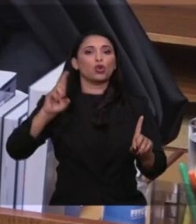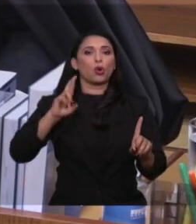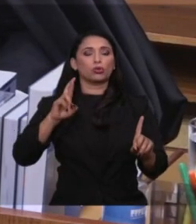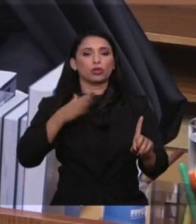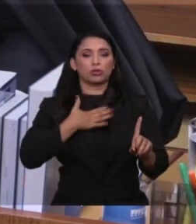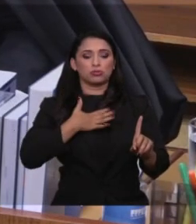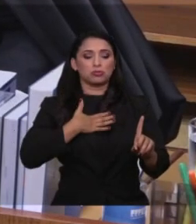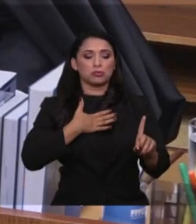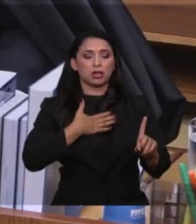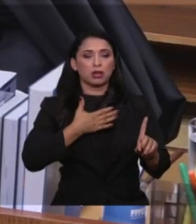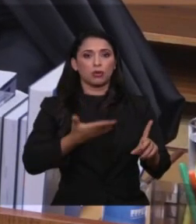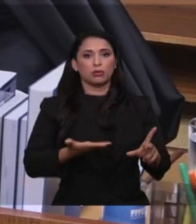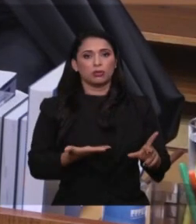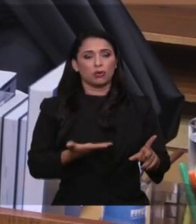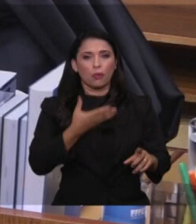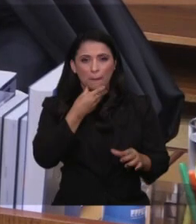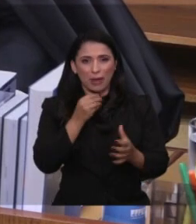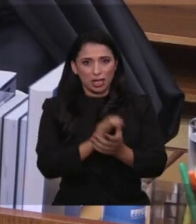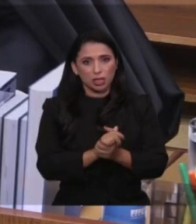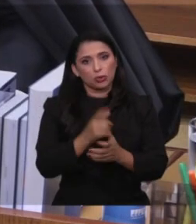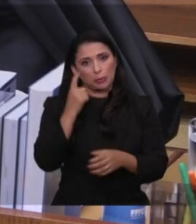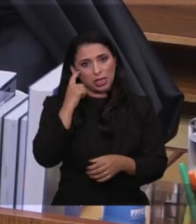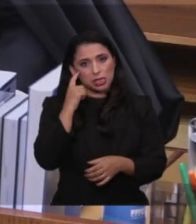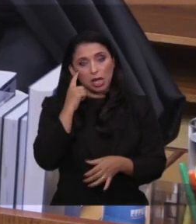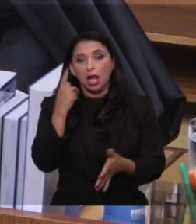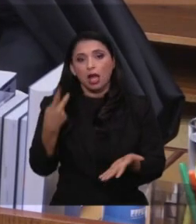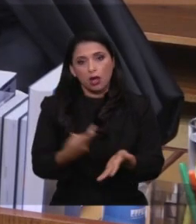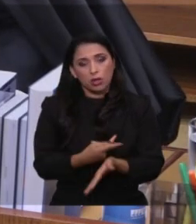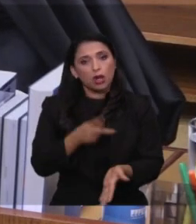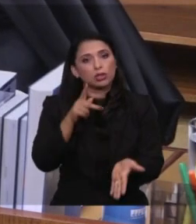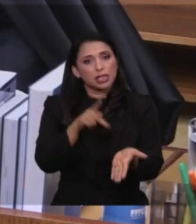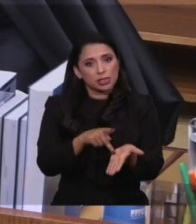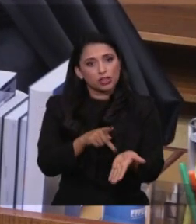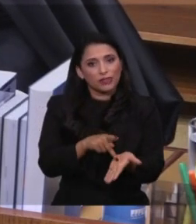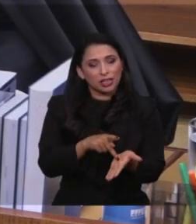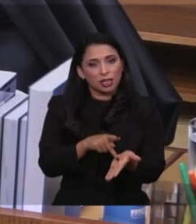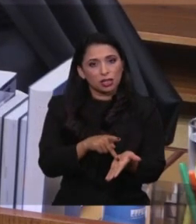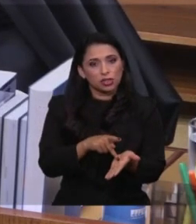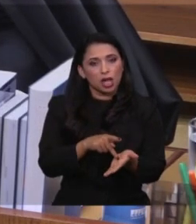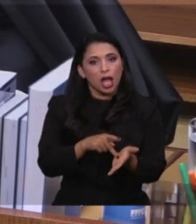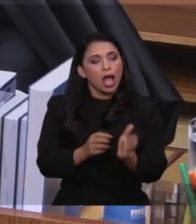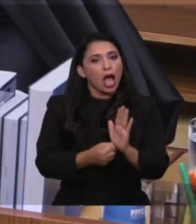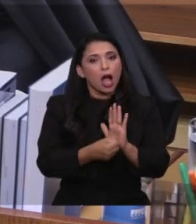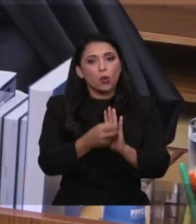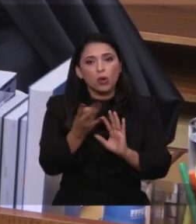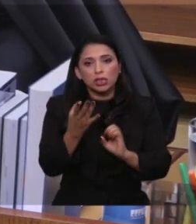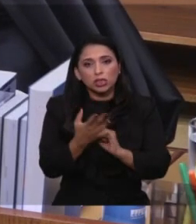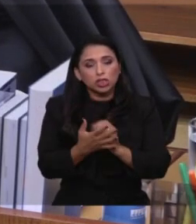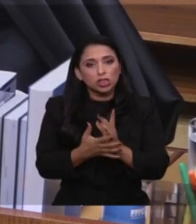Essa é a realidade fática. Os números de feminicídio